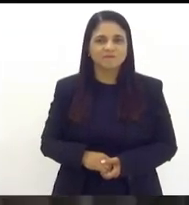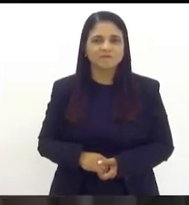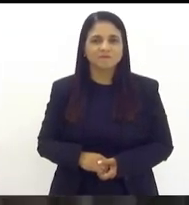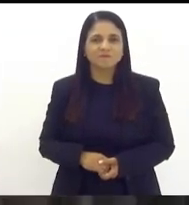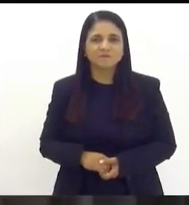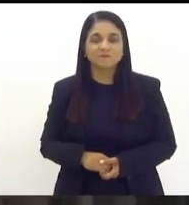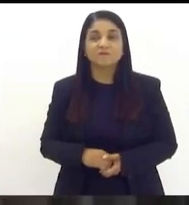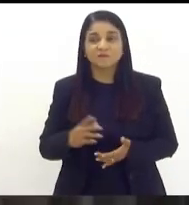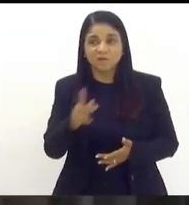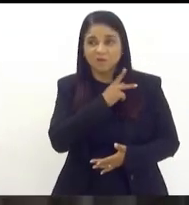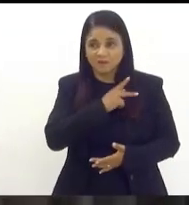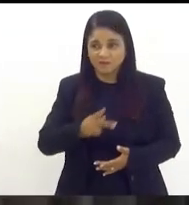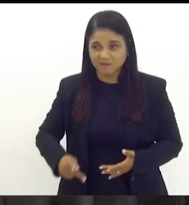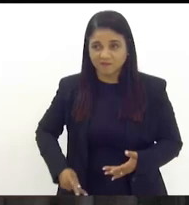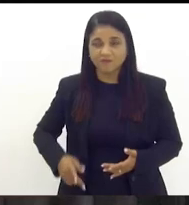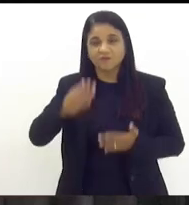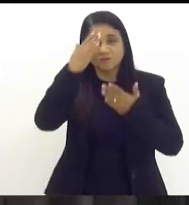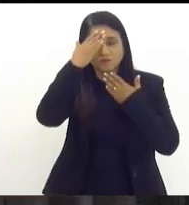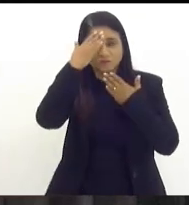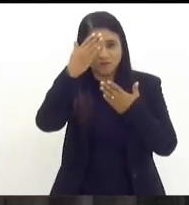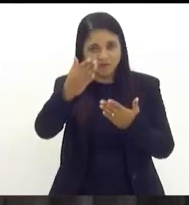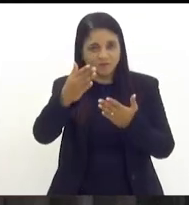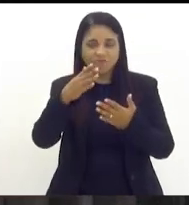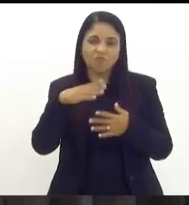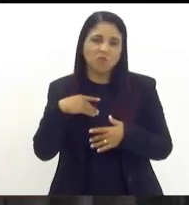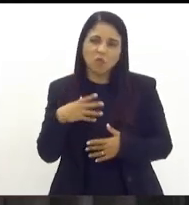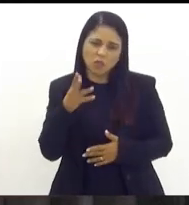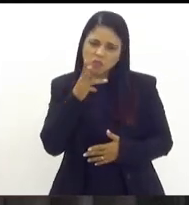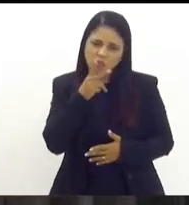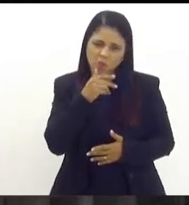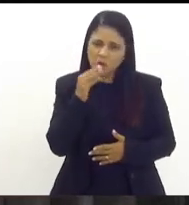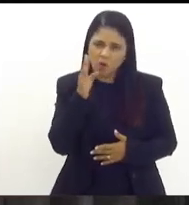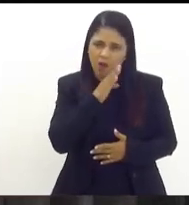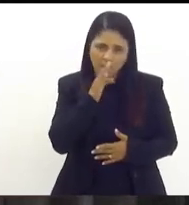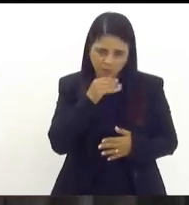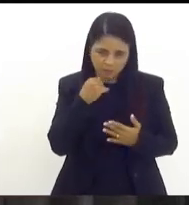Presidente obrigado não vou me demorar